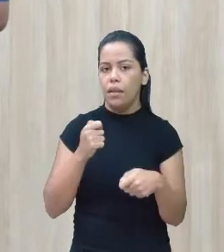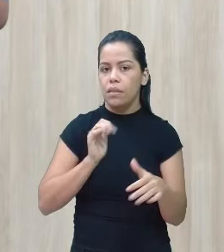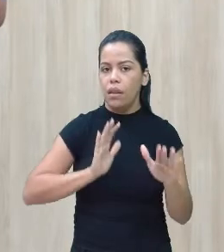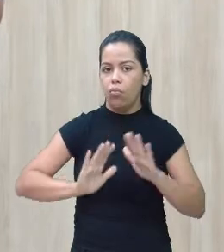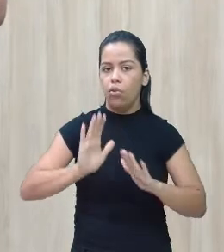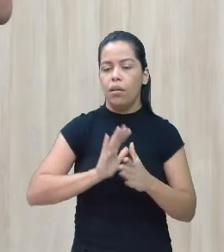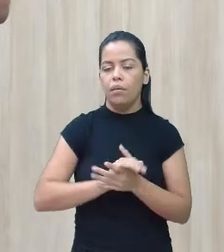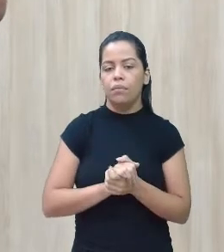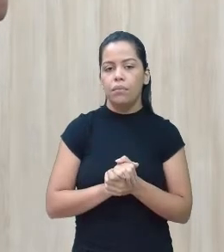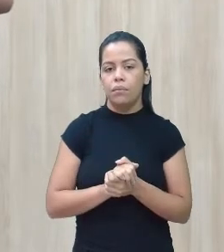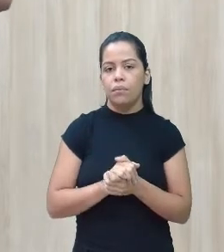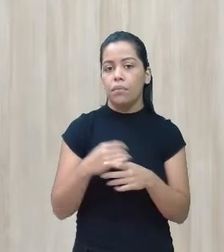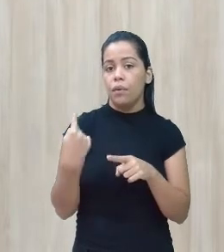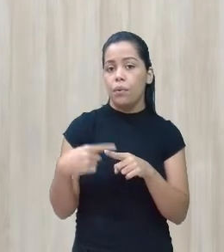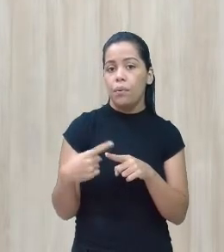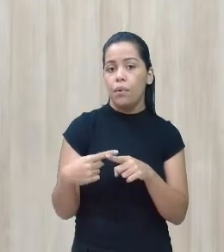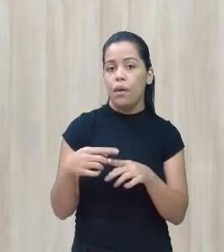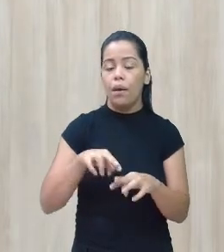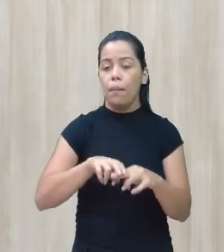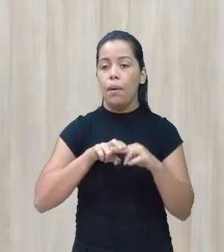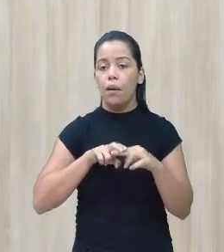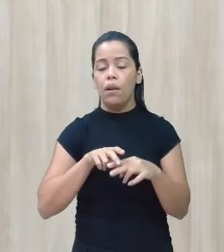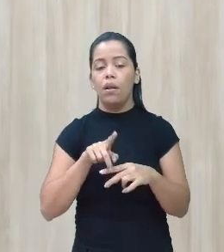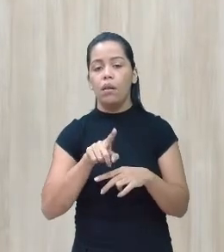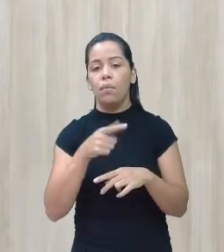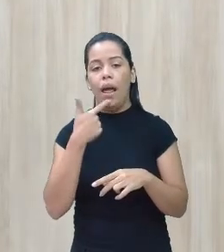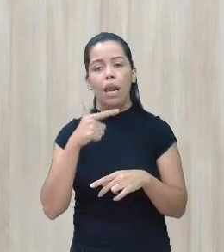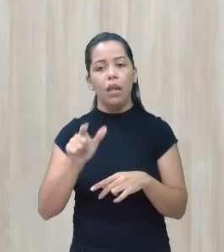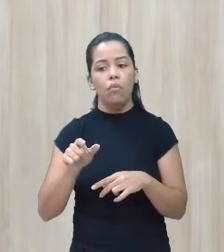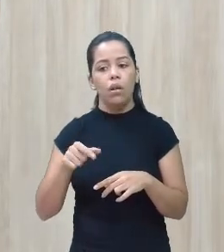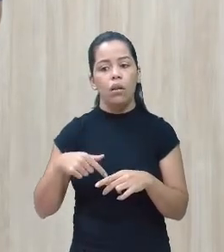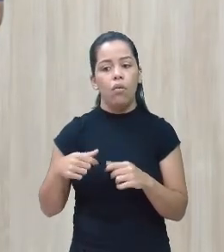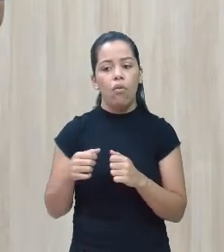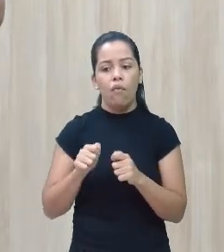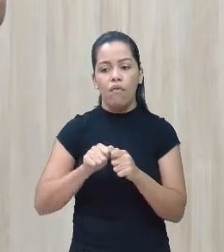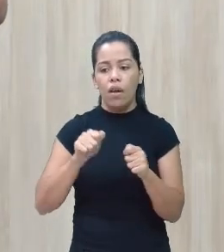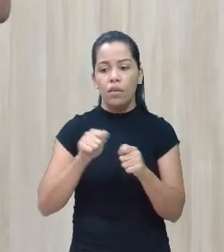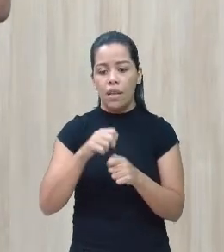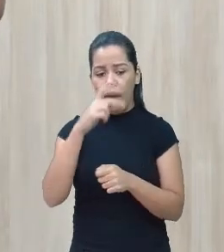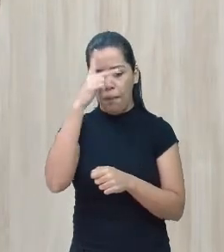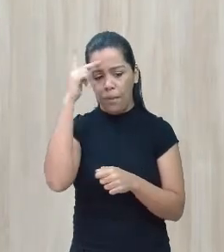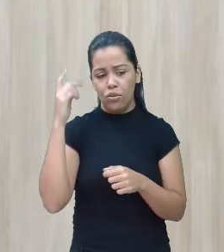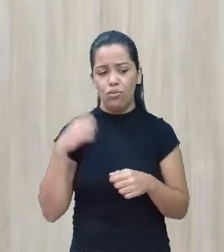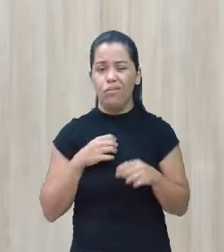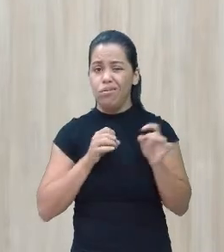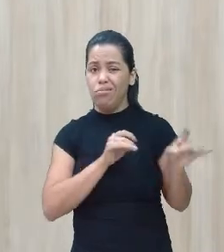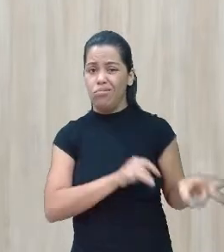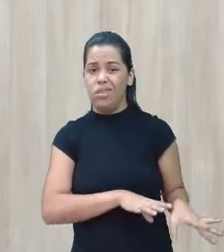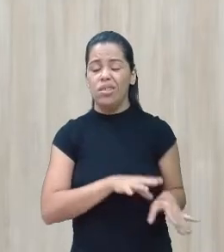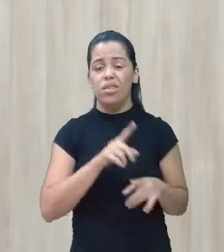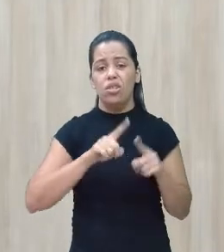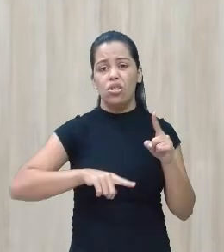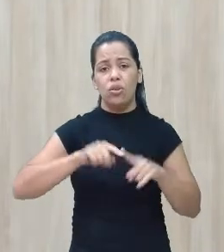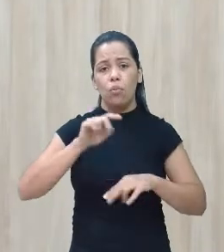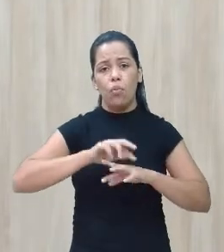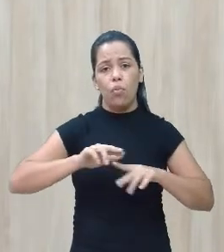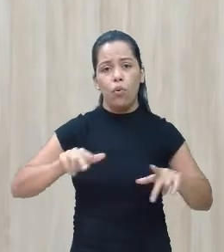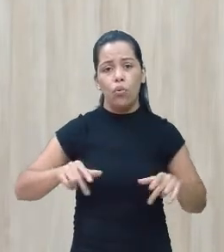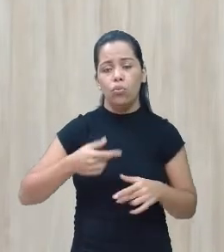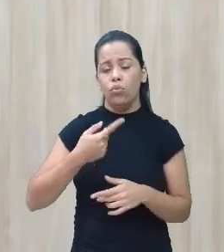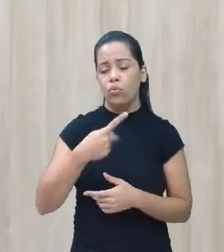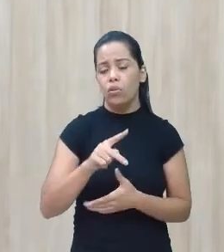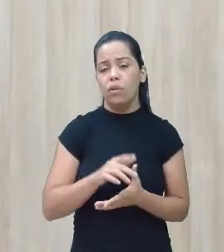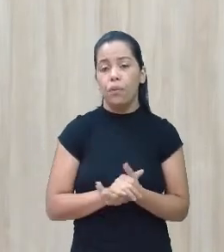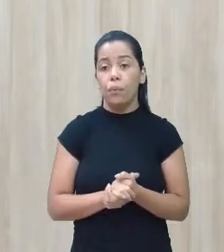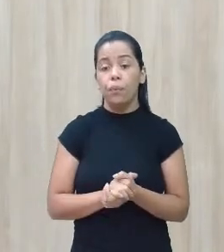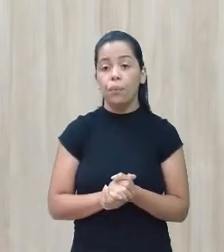Para que ela não afaste, para que a linguagem não afaste o público leitor. Uma coisa que acontece muito também na vida das